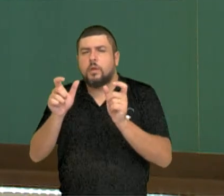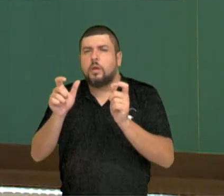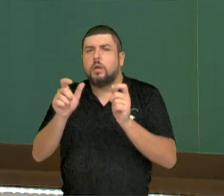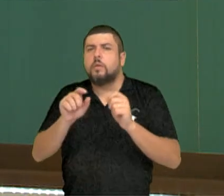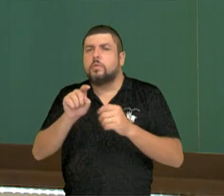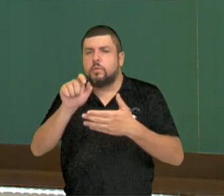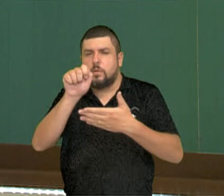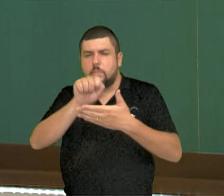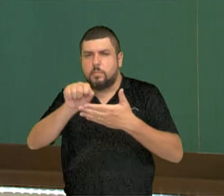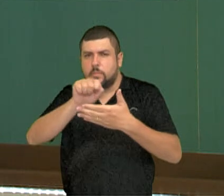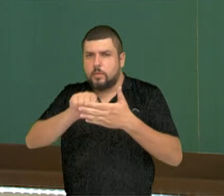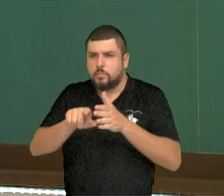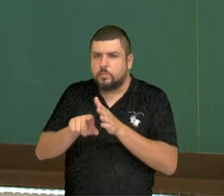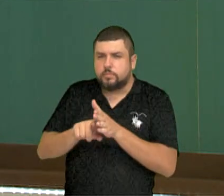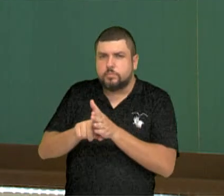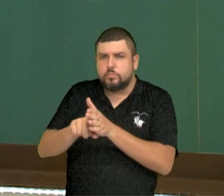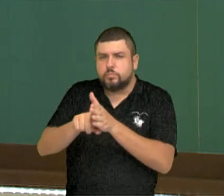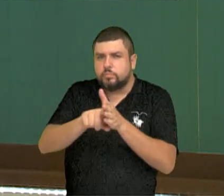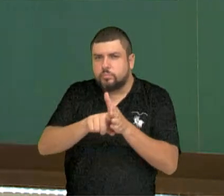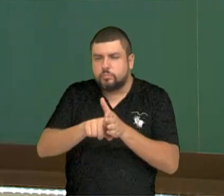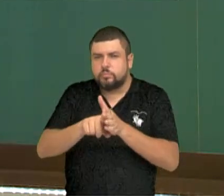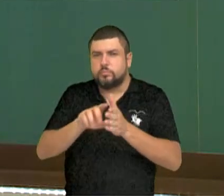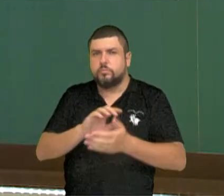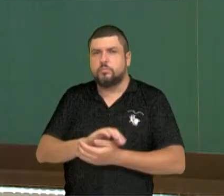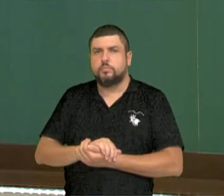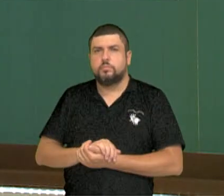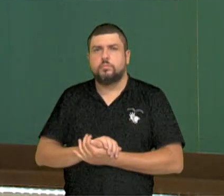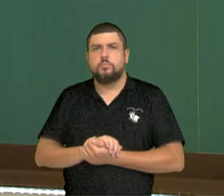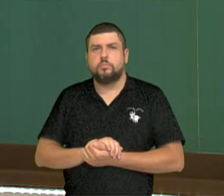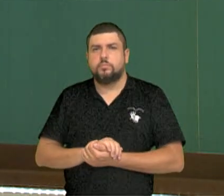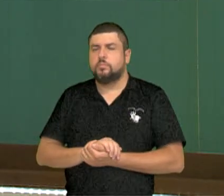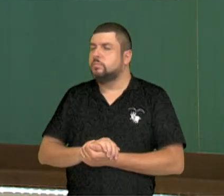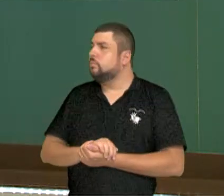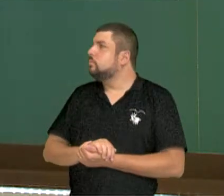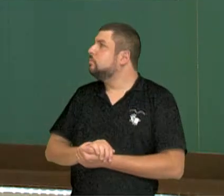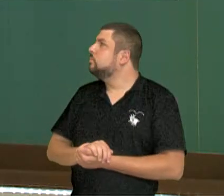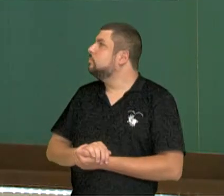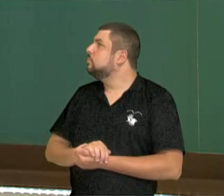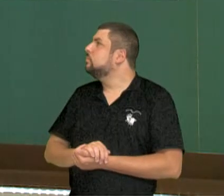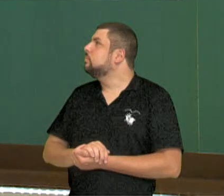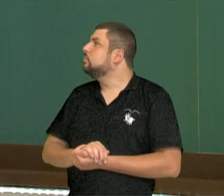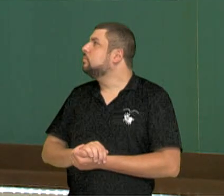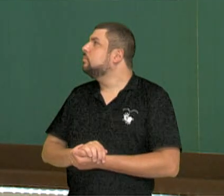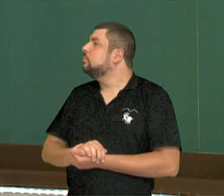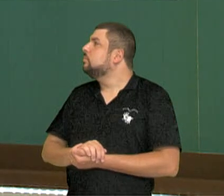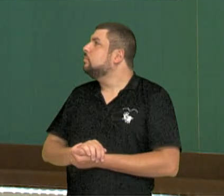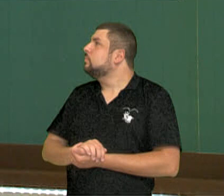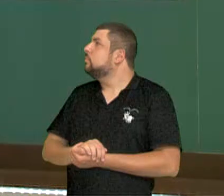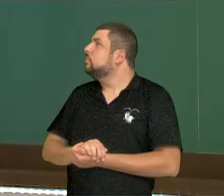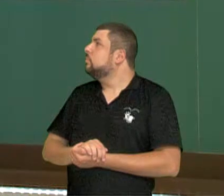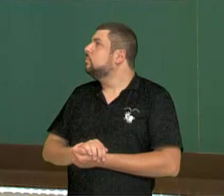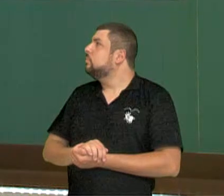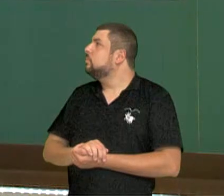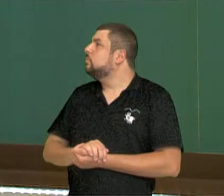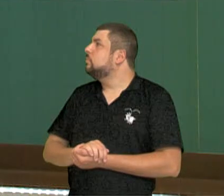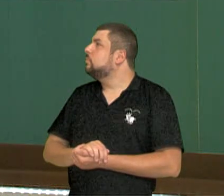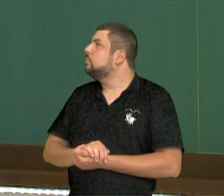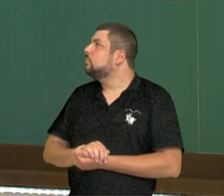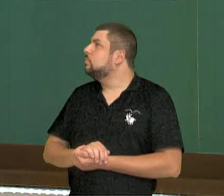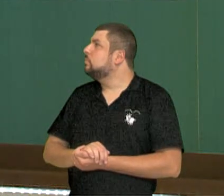depois você pode pesquisar, perguntar para o seu professor. No corras la cuchara com la mano